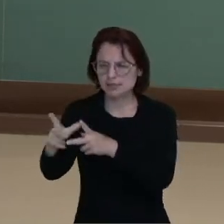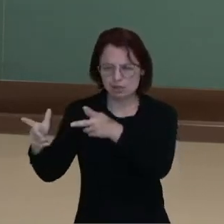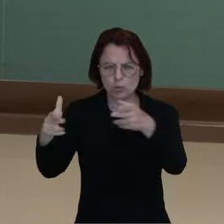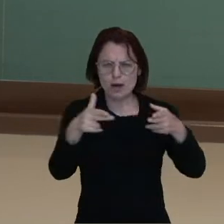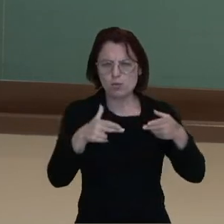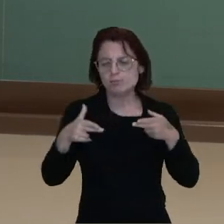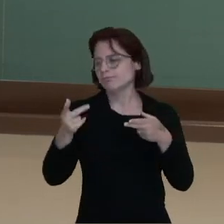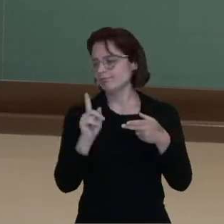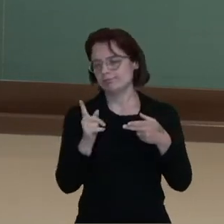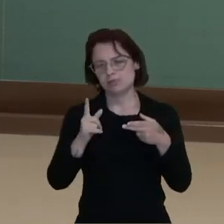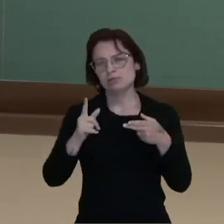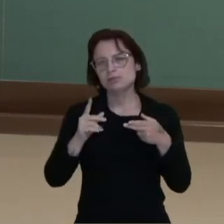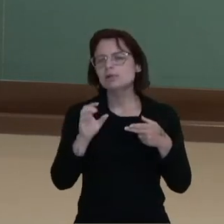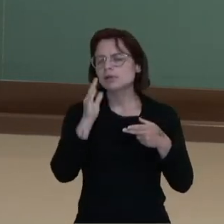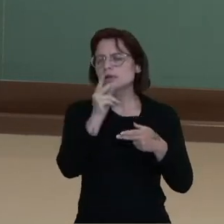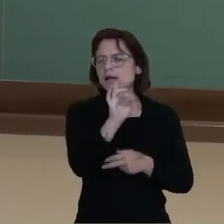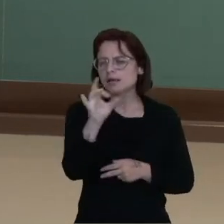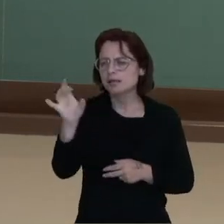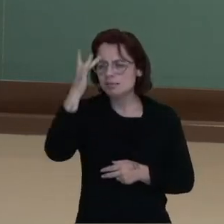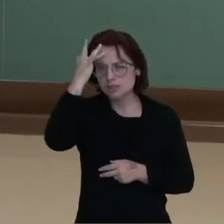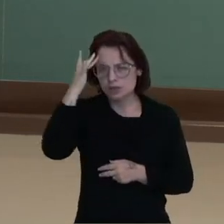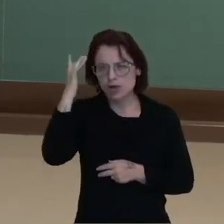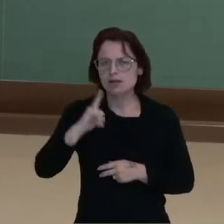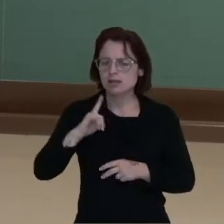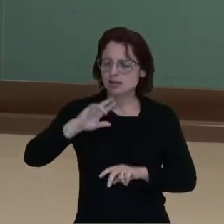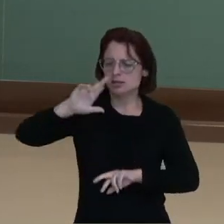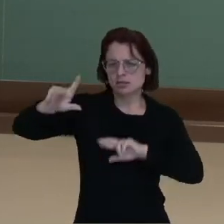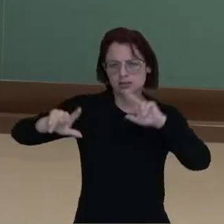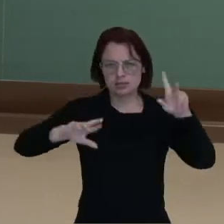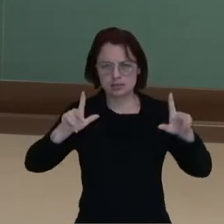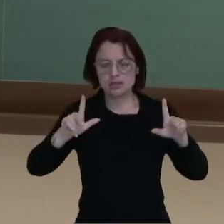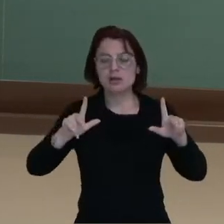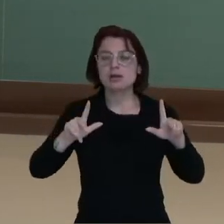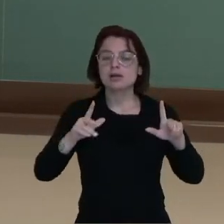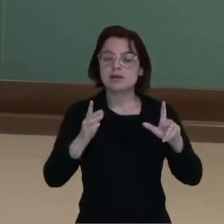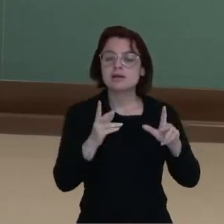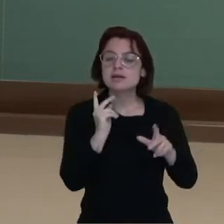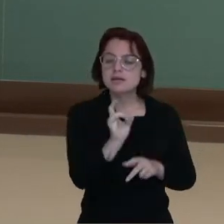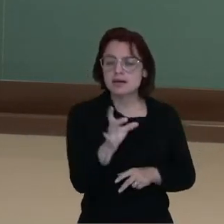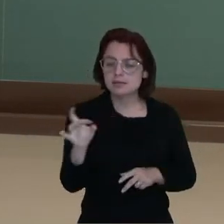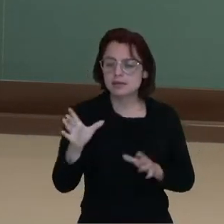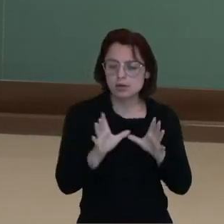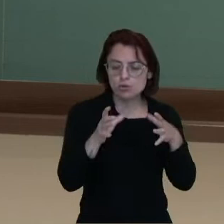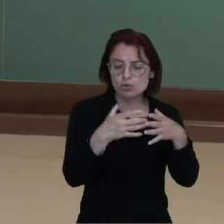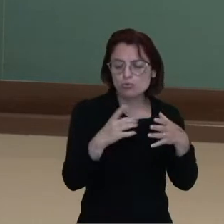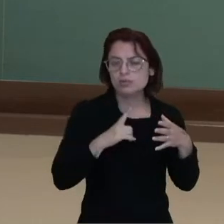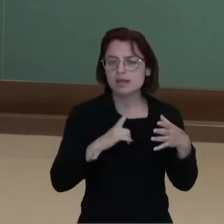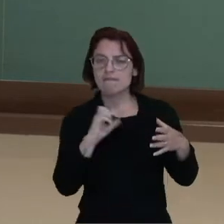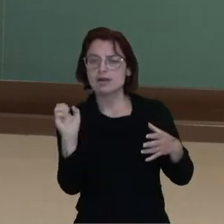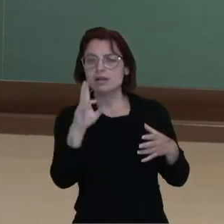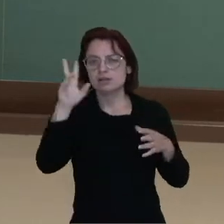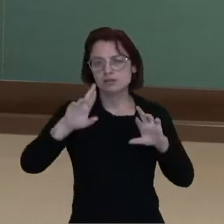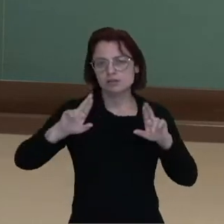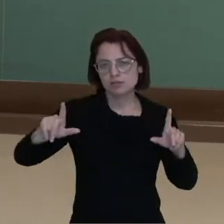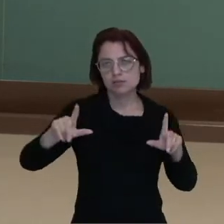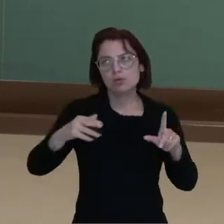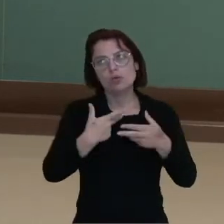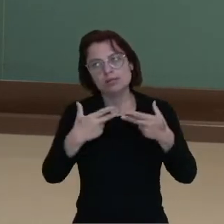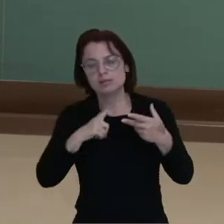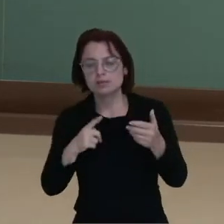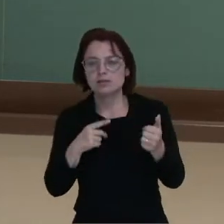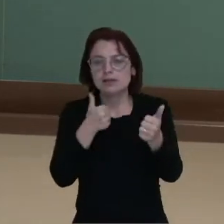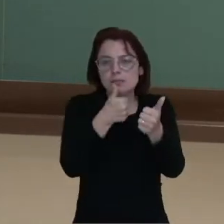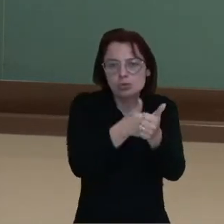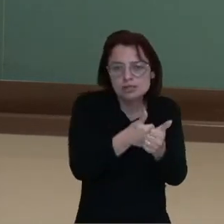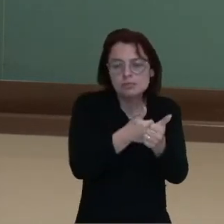que não, né? Cada um de nós tem um grupo de valores, né? Coisas das quais eu me aproximo, coisas das quais eu